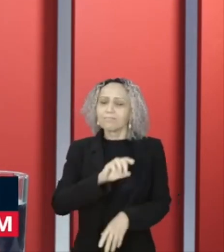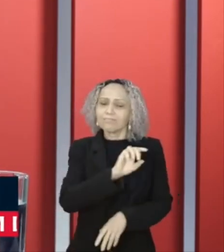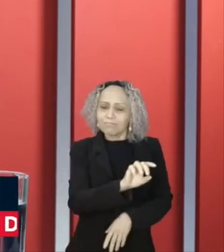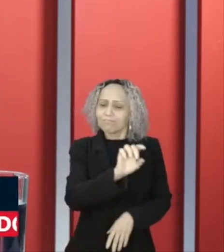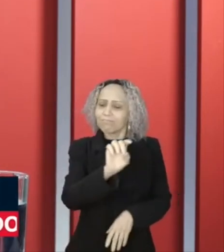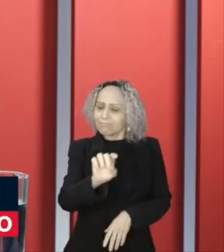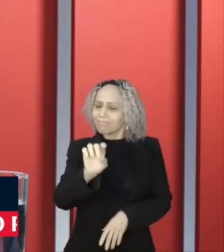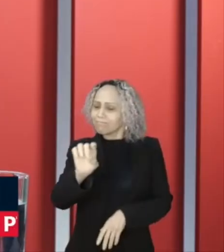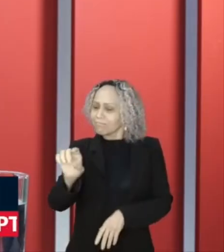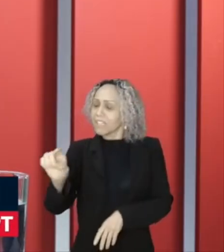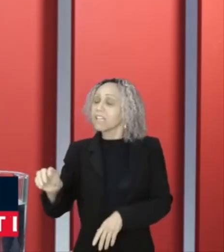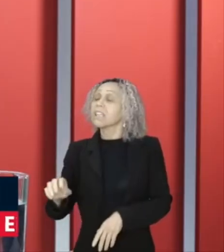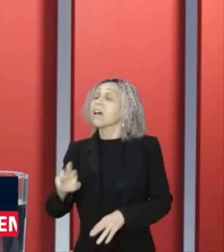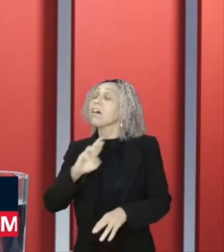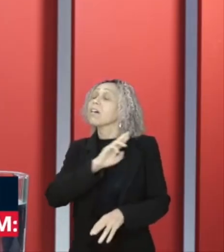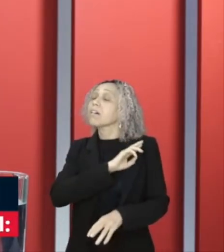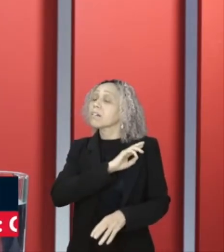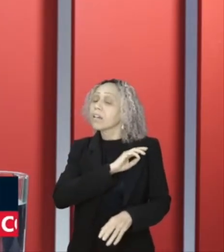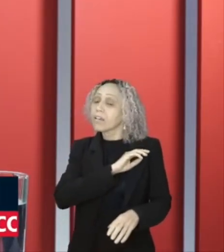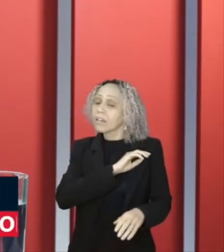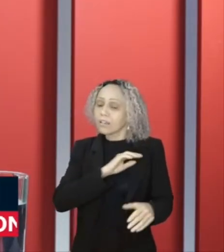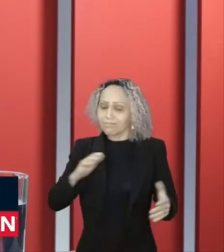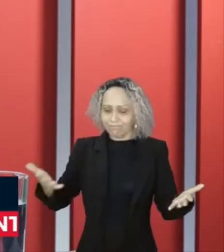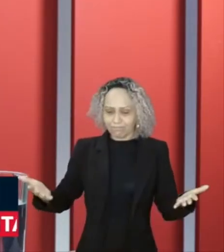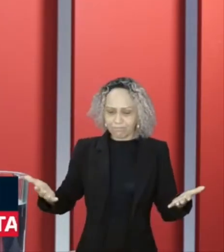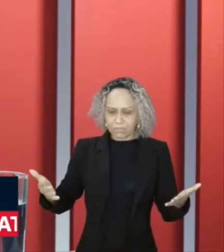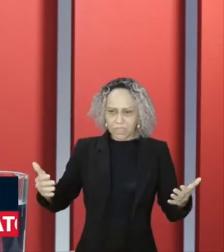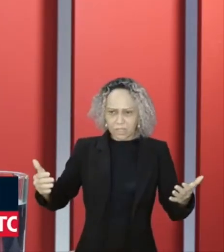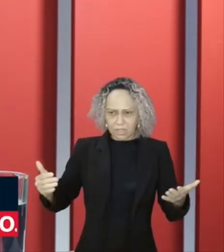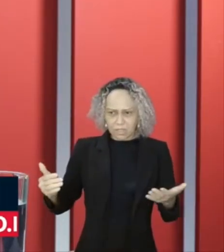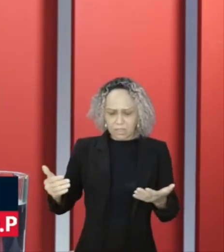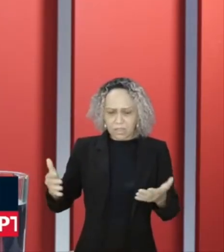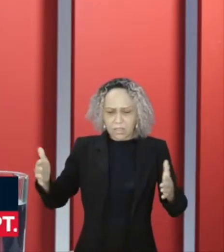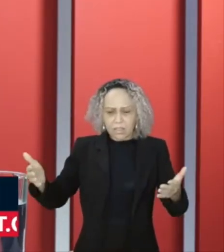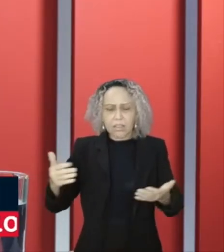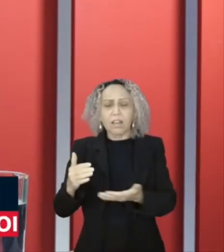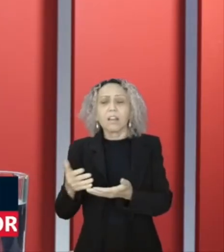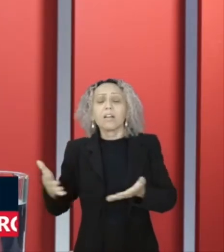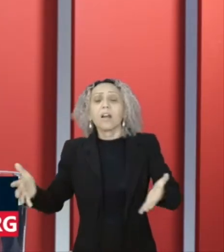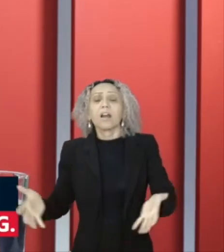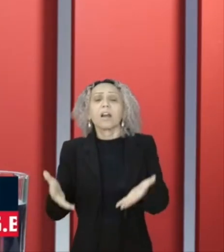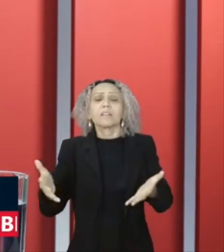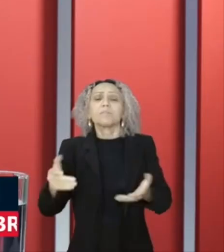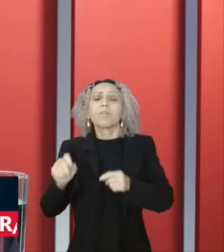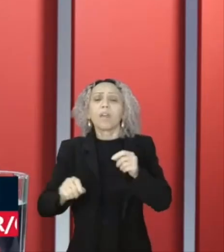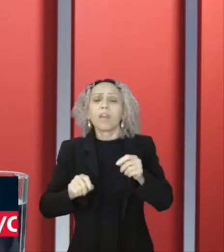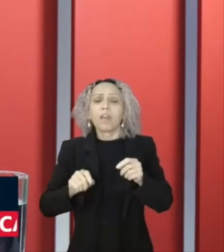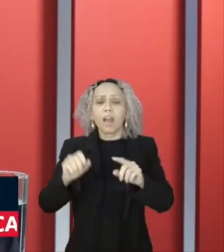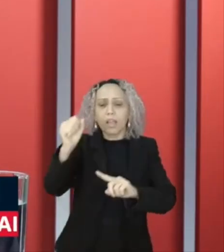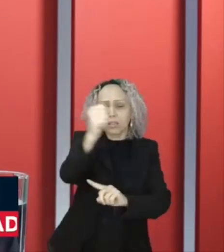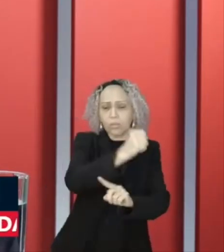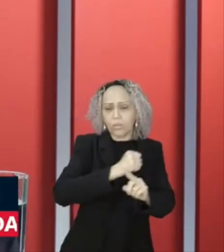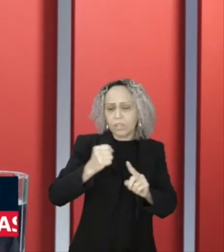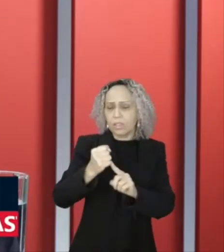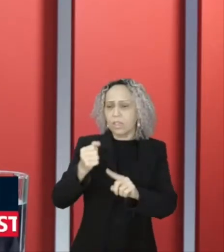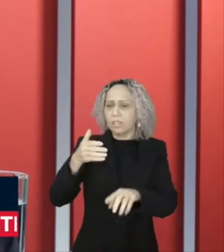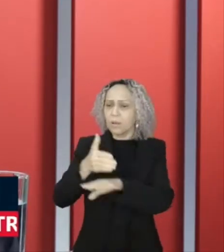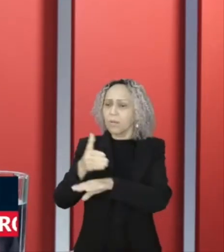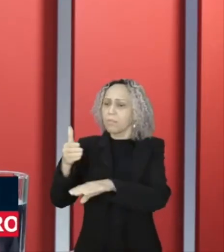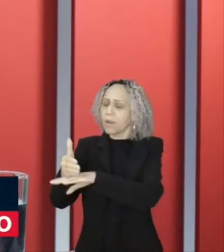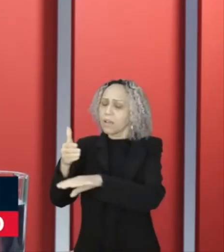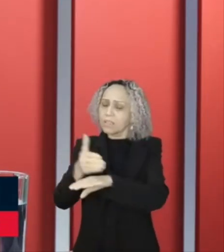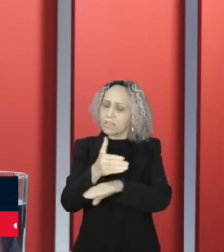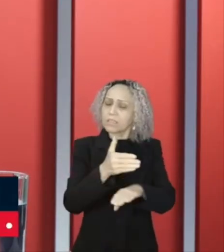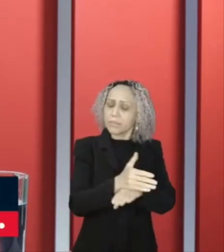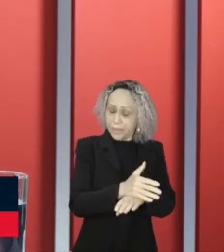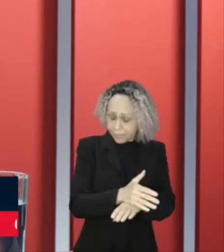social naquela área específica em que são constituídos. Mas o Fórum Interconselhos tem essa visão geral. E ela